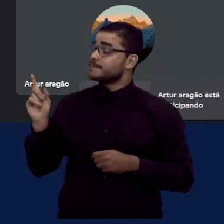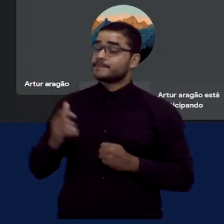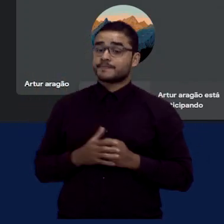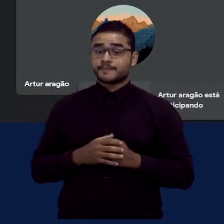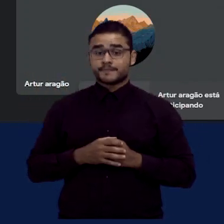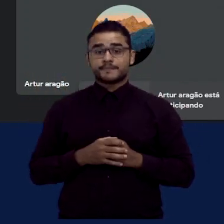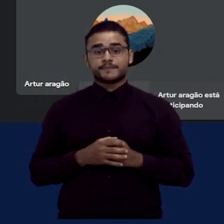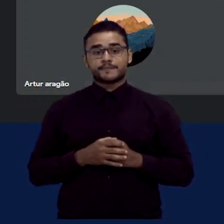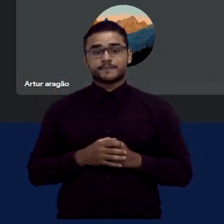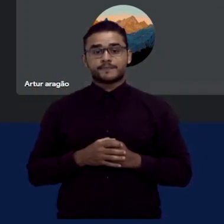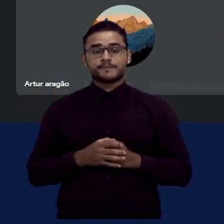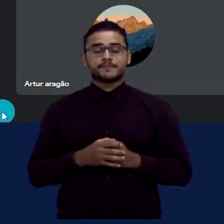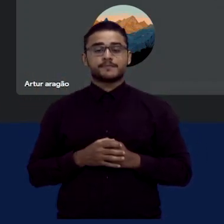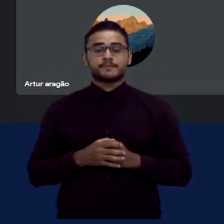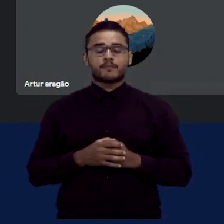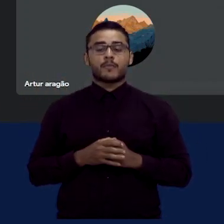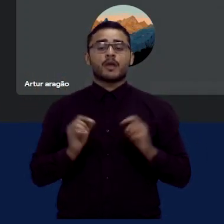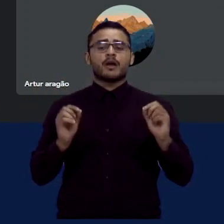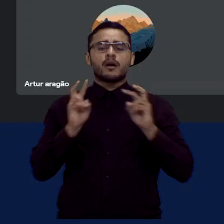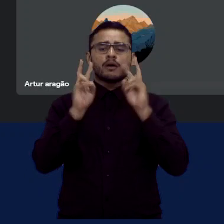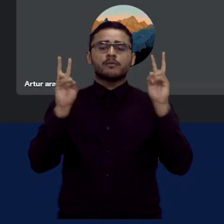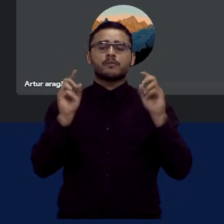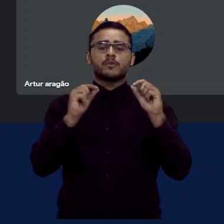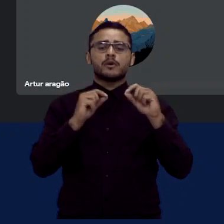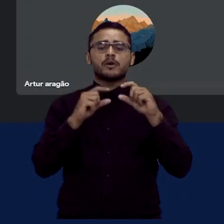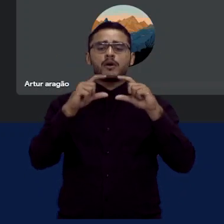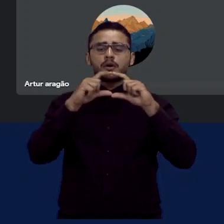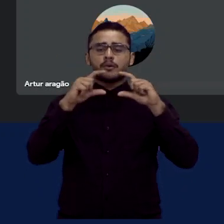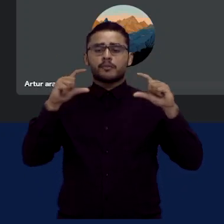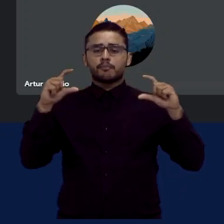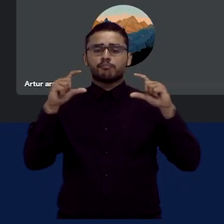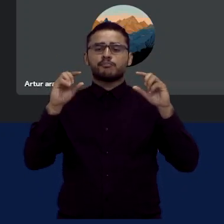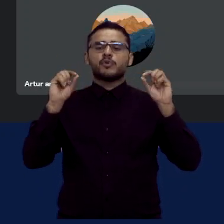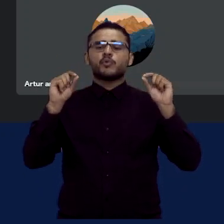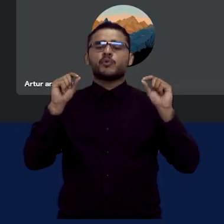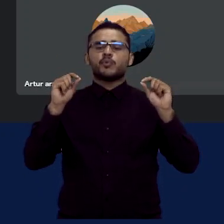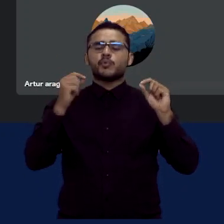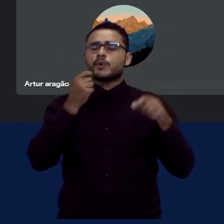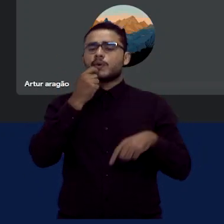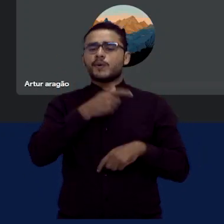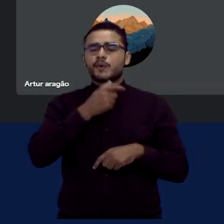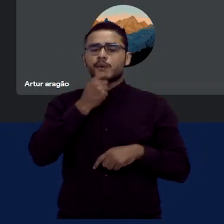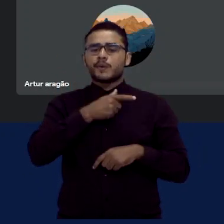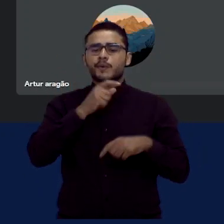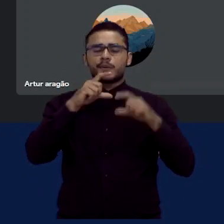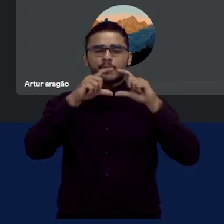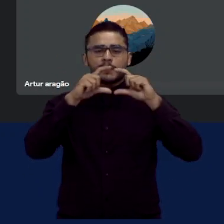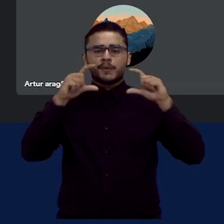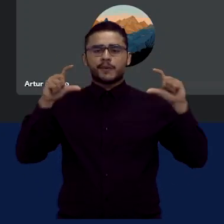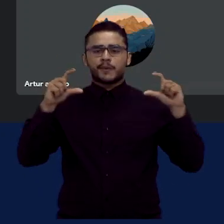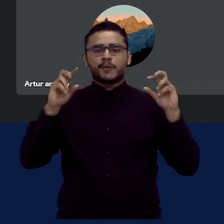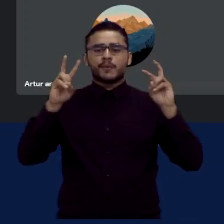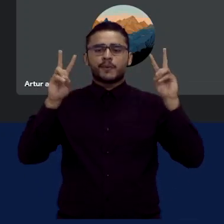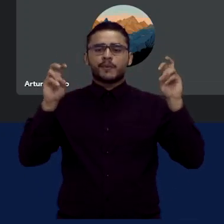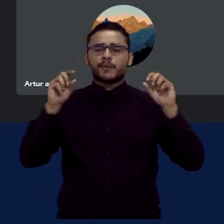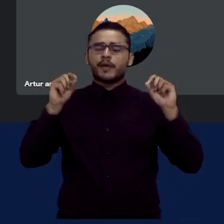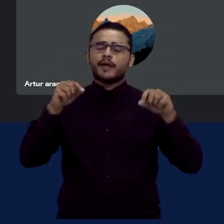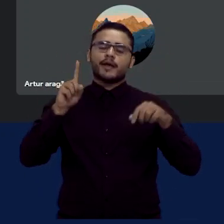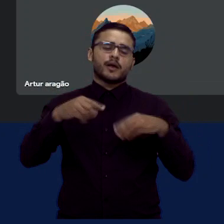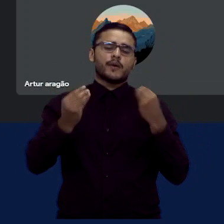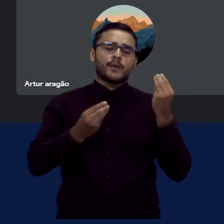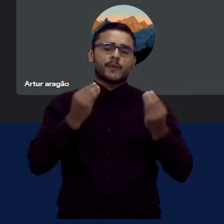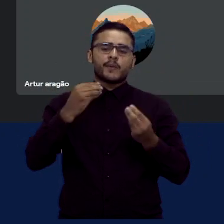pertinho, que é uma tirinha que procura satirizar as relações de